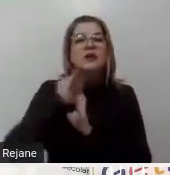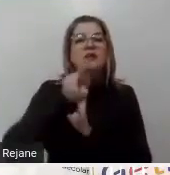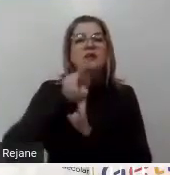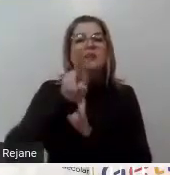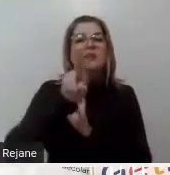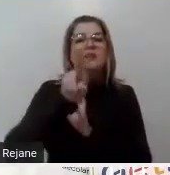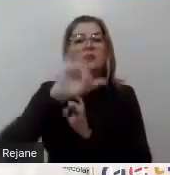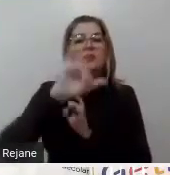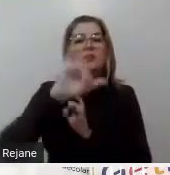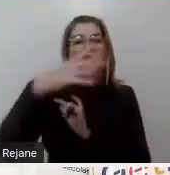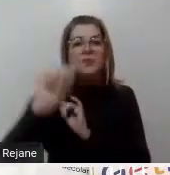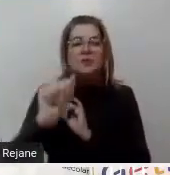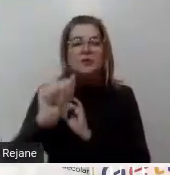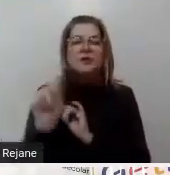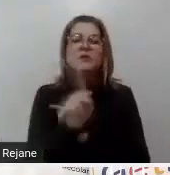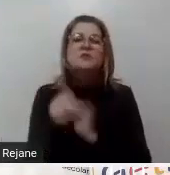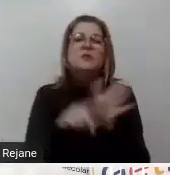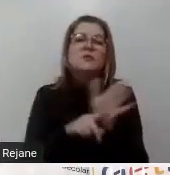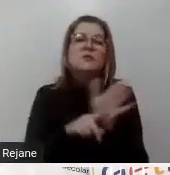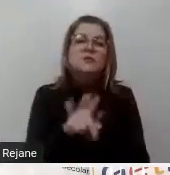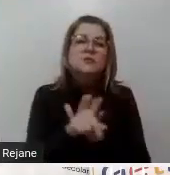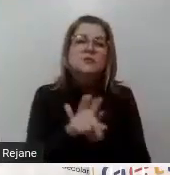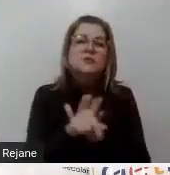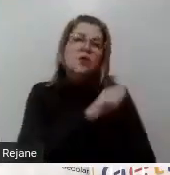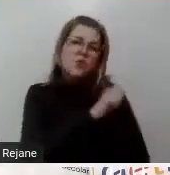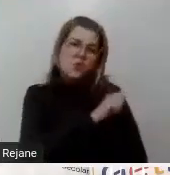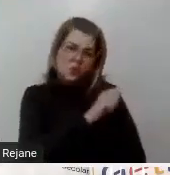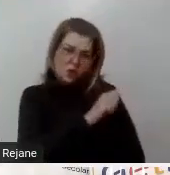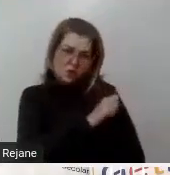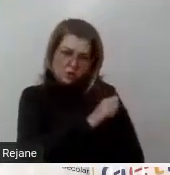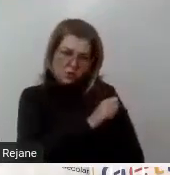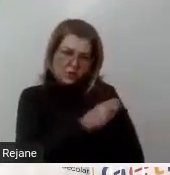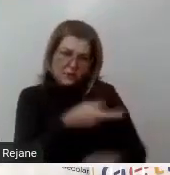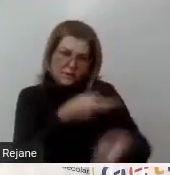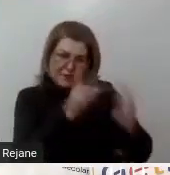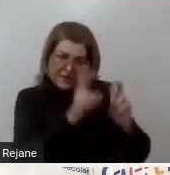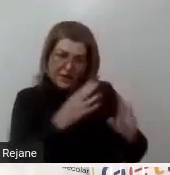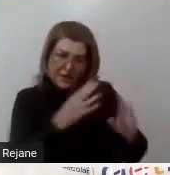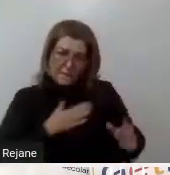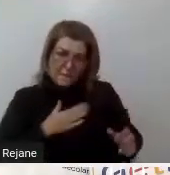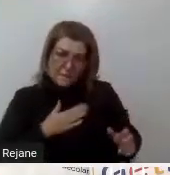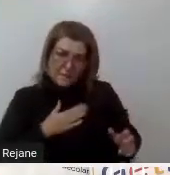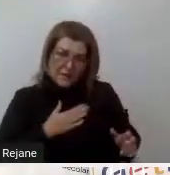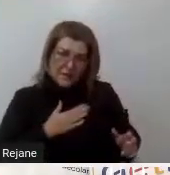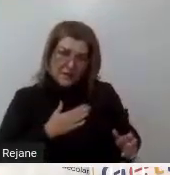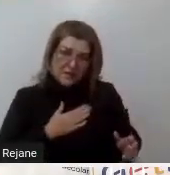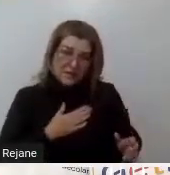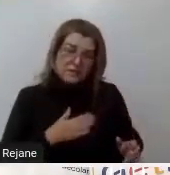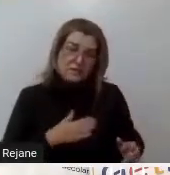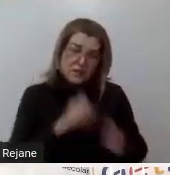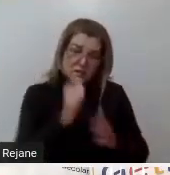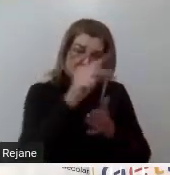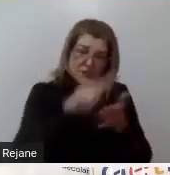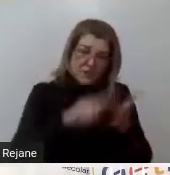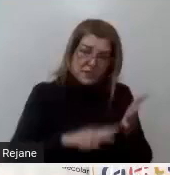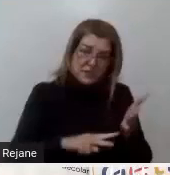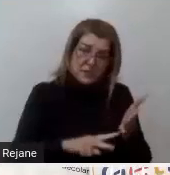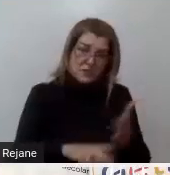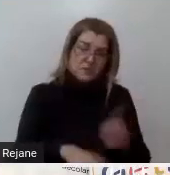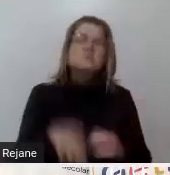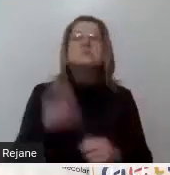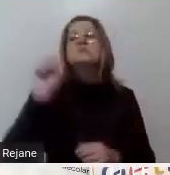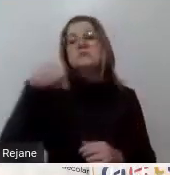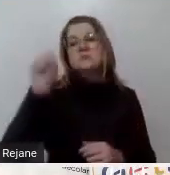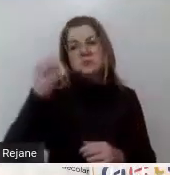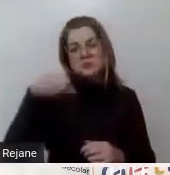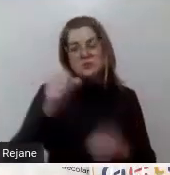a professora perguntou ali, o meu aluno consegue ver a minha rubrica? Sim. Ele vai ver exatamente quais serão